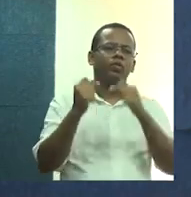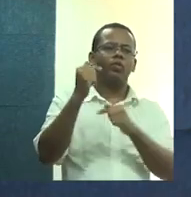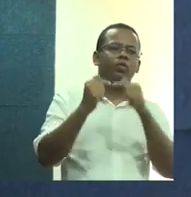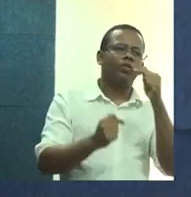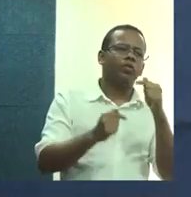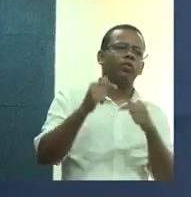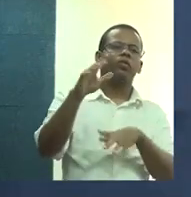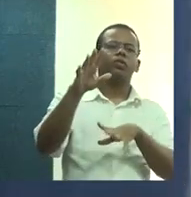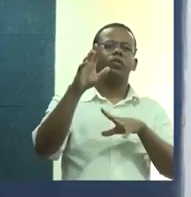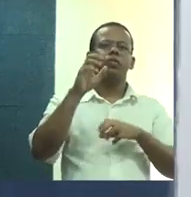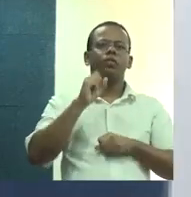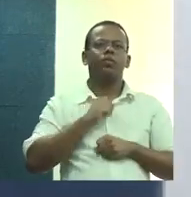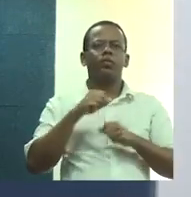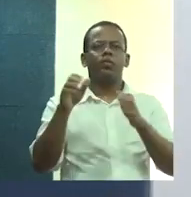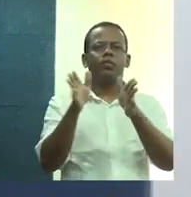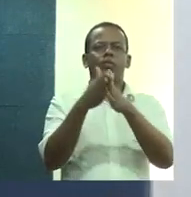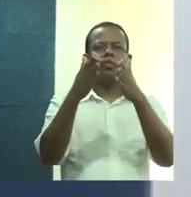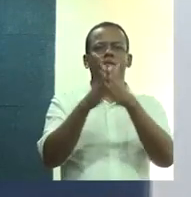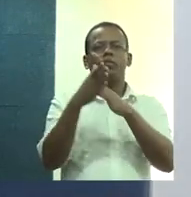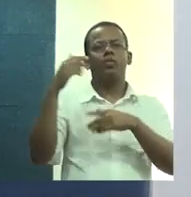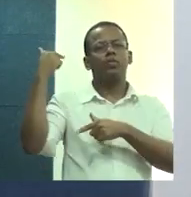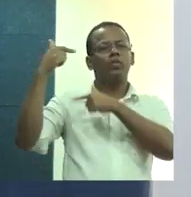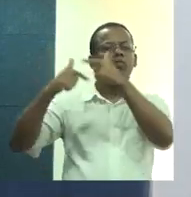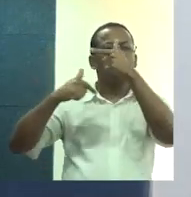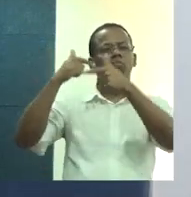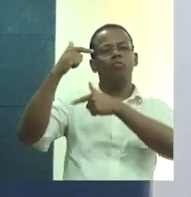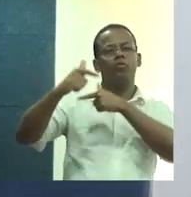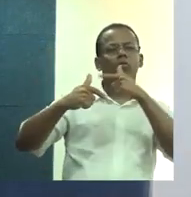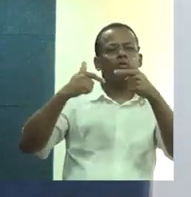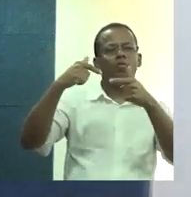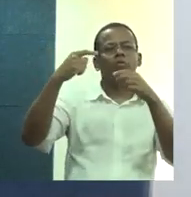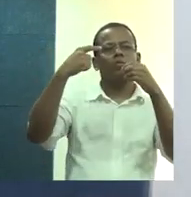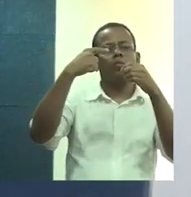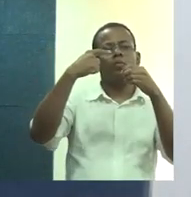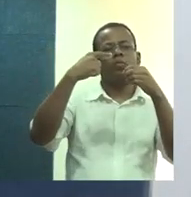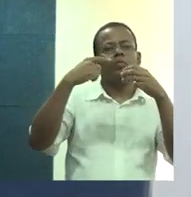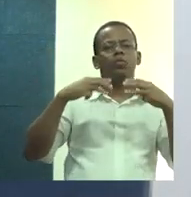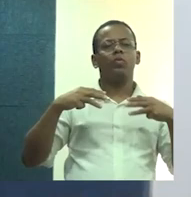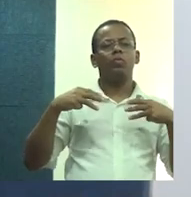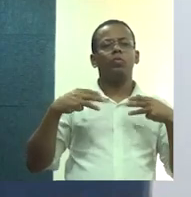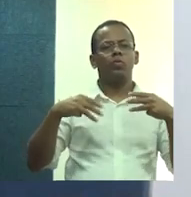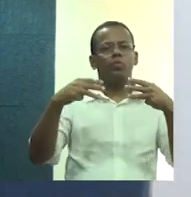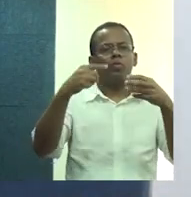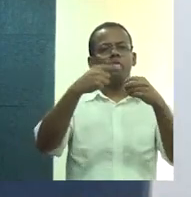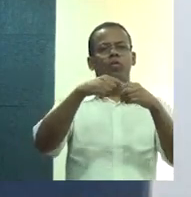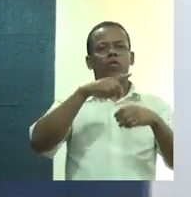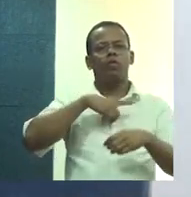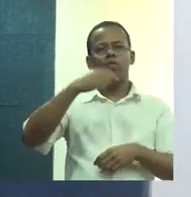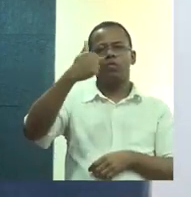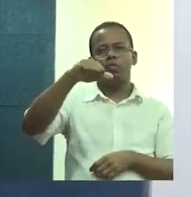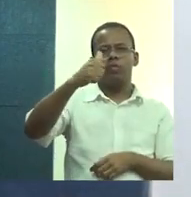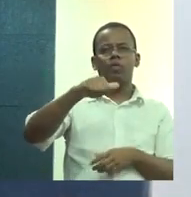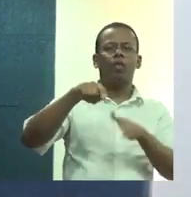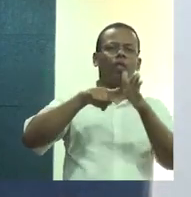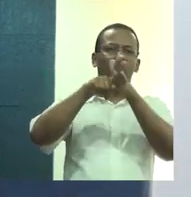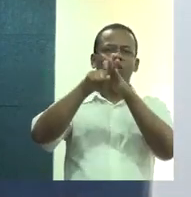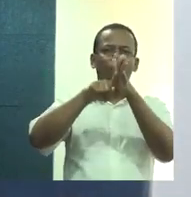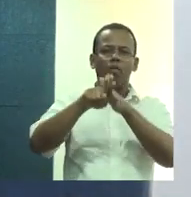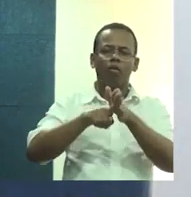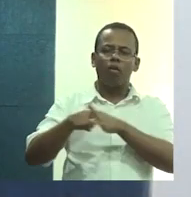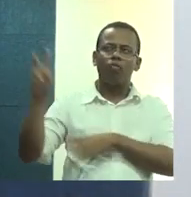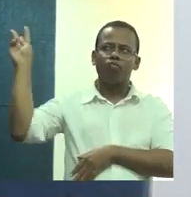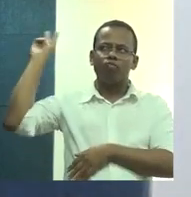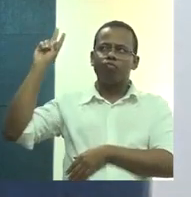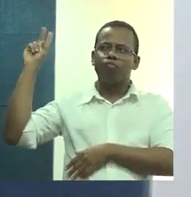políticas de intervenção em assentamentos precários tradicionalmente impostas pelo Ministério da cidade né a gente tem feito uma avaliação crítica uma avaliação histórica